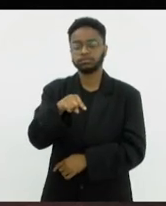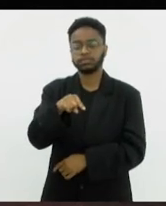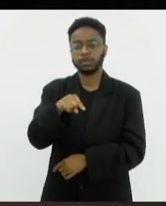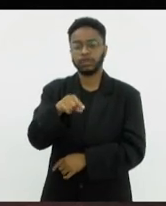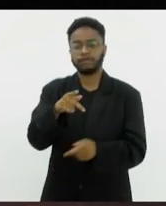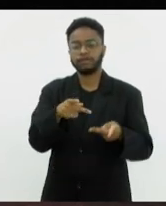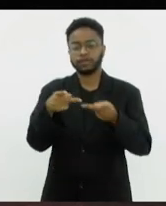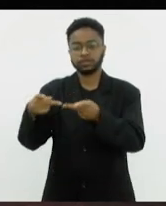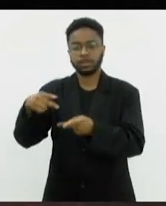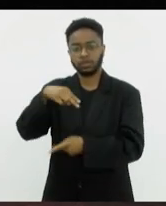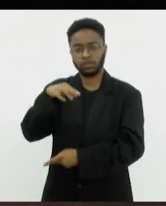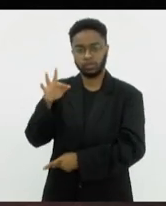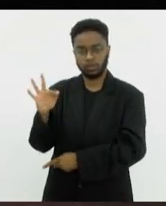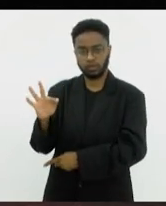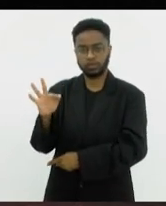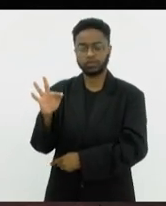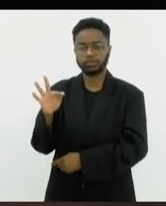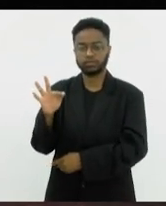Friburgo,